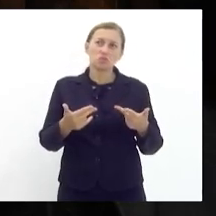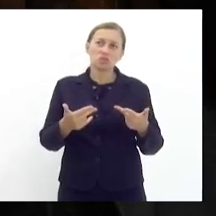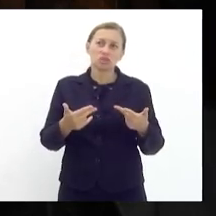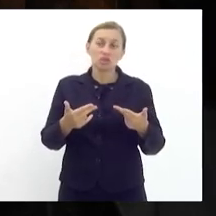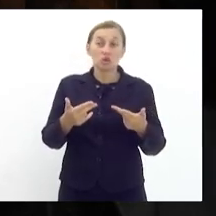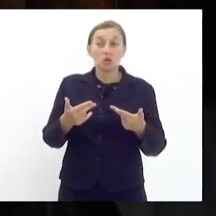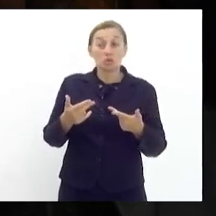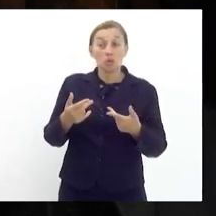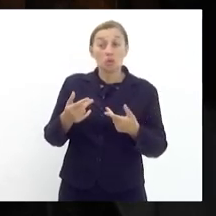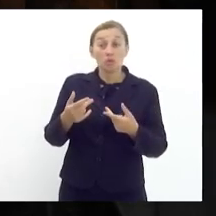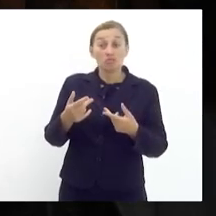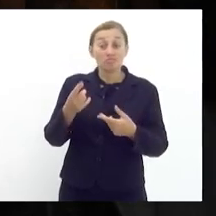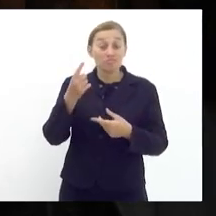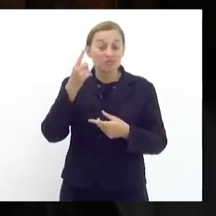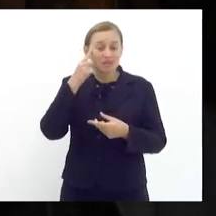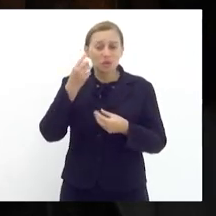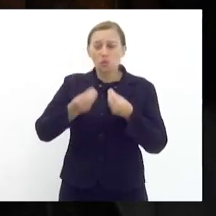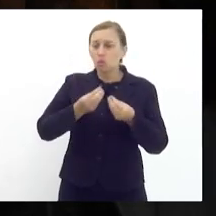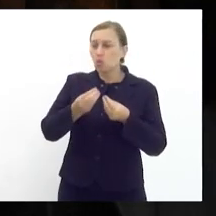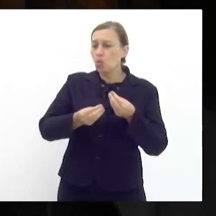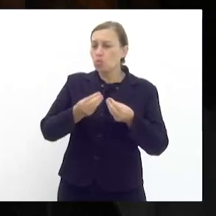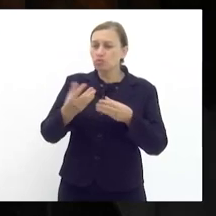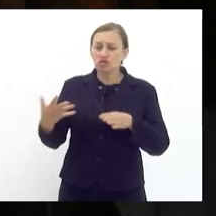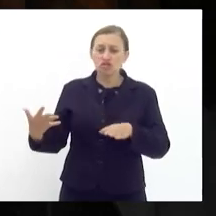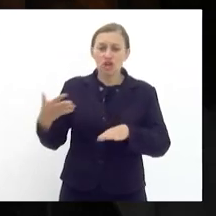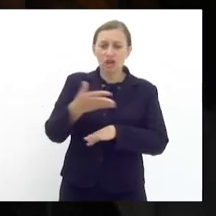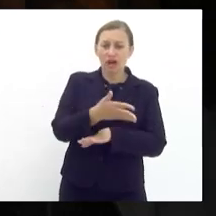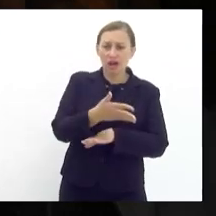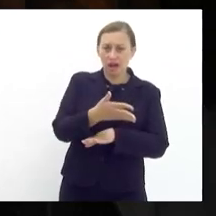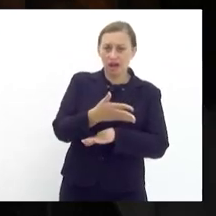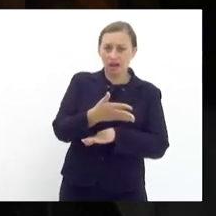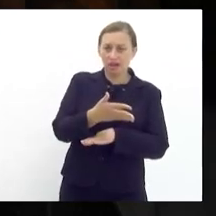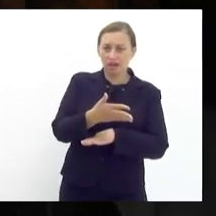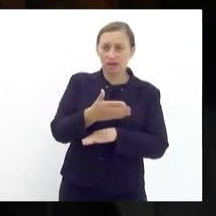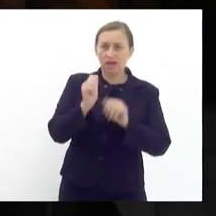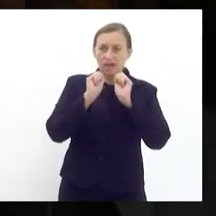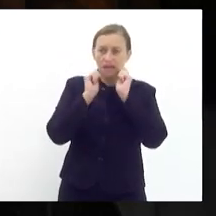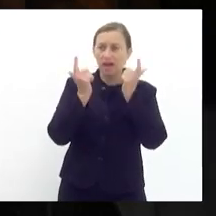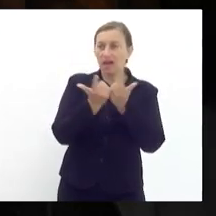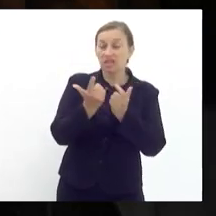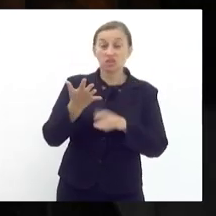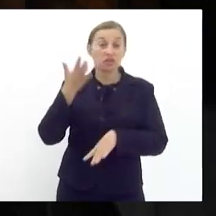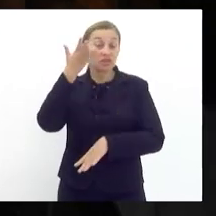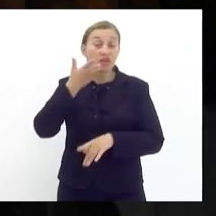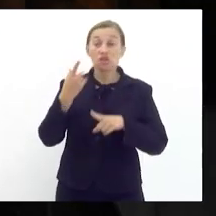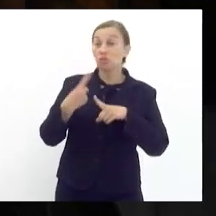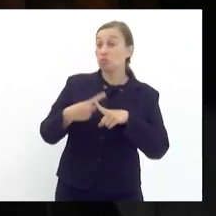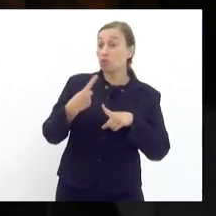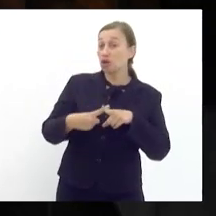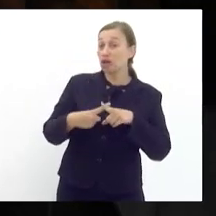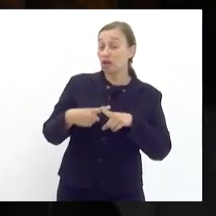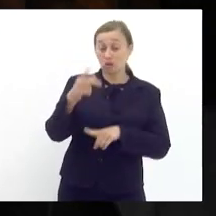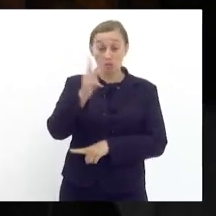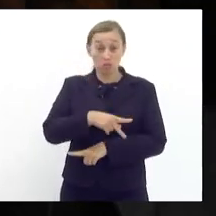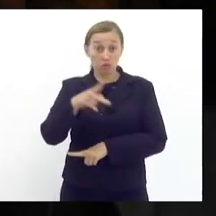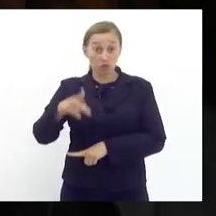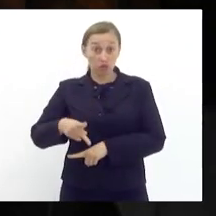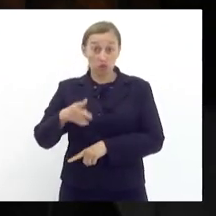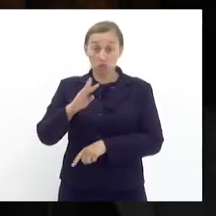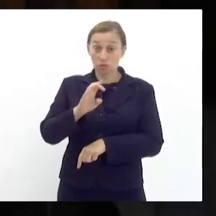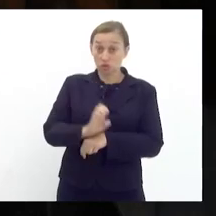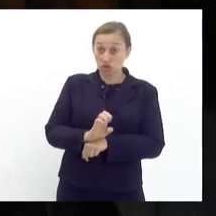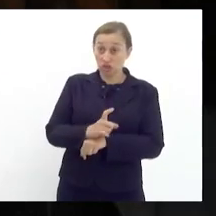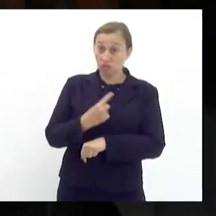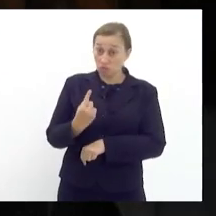de como virar essa mensagem porque o magistério do nosso